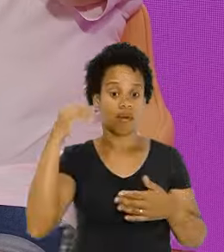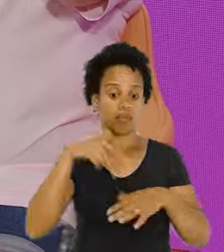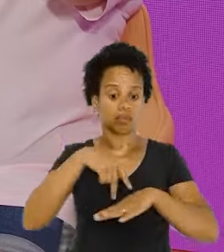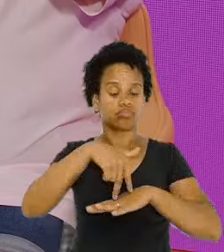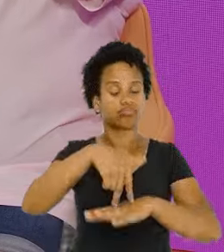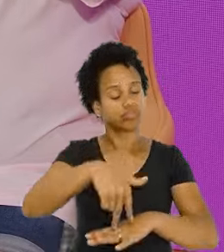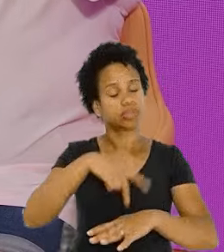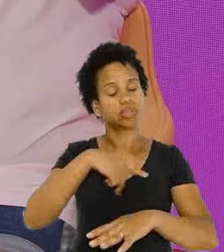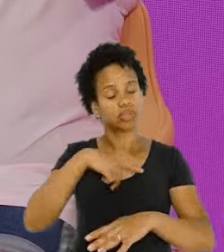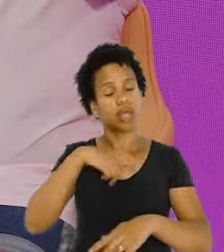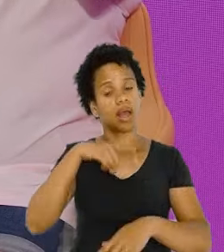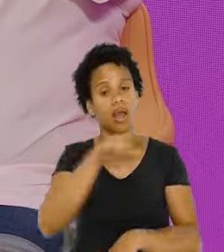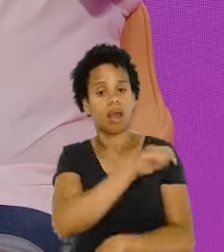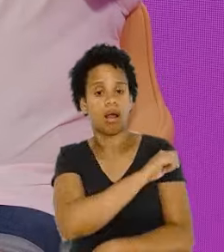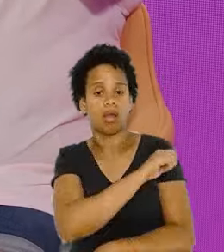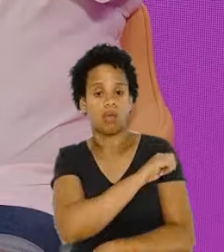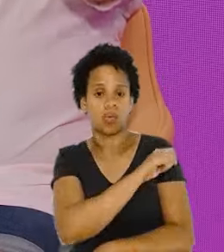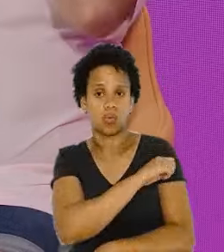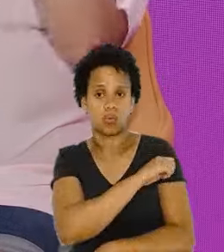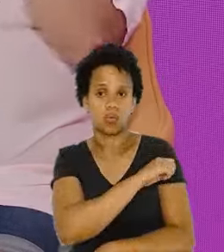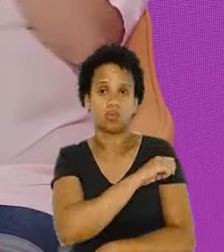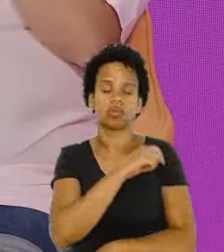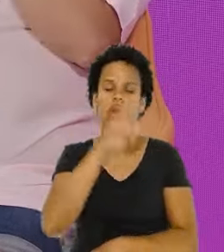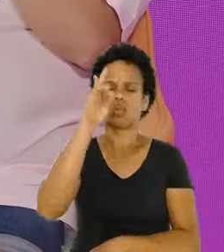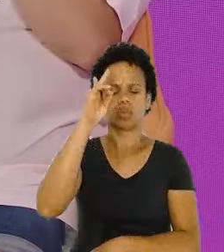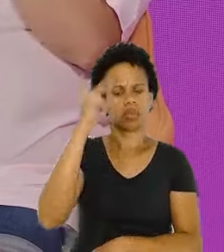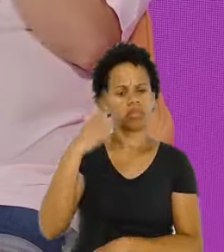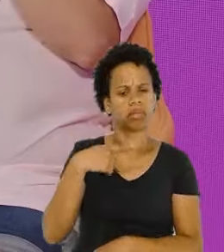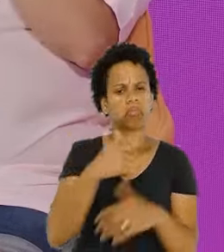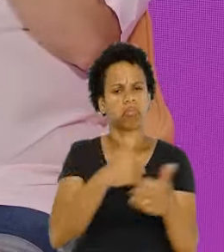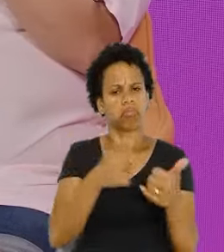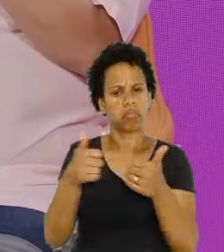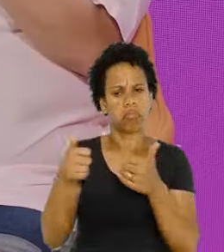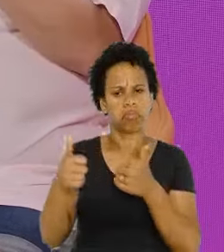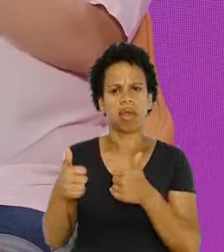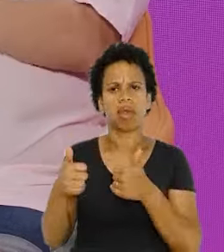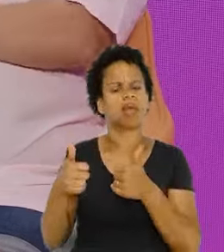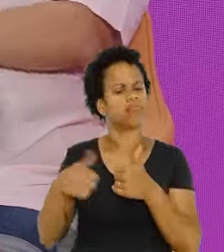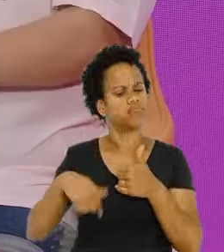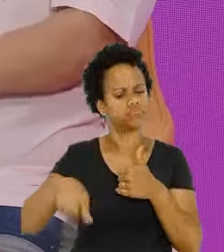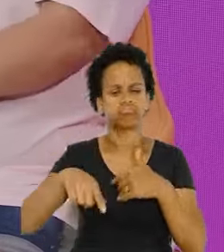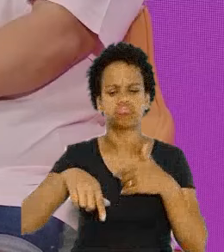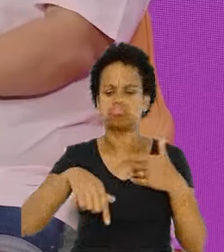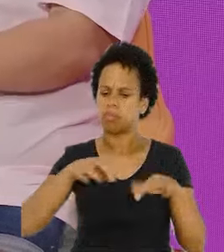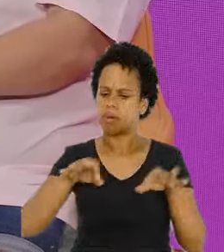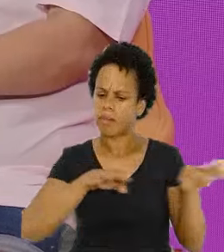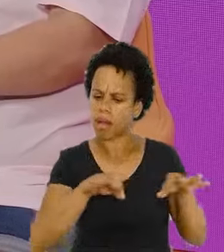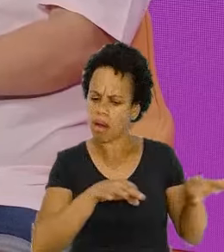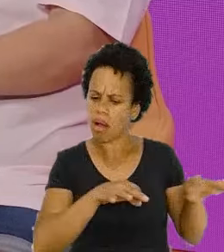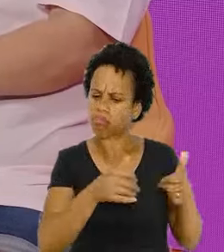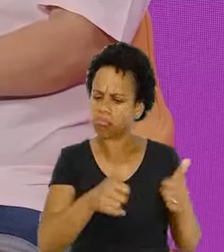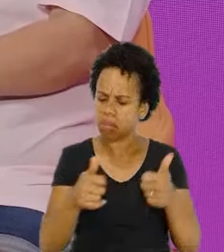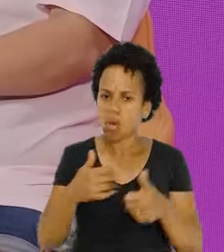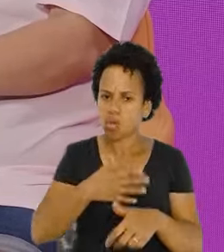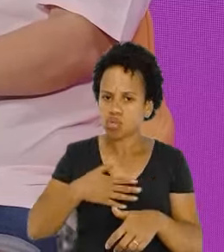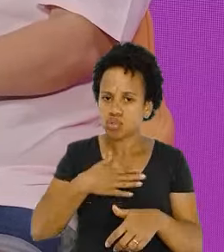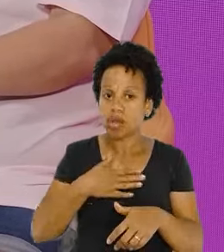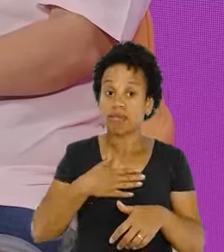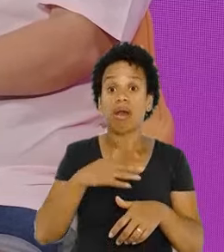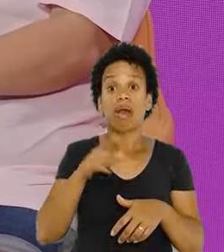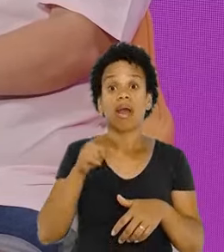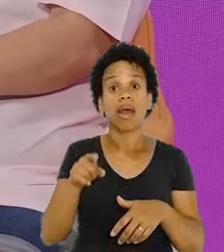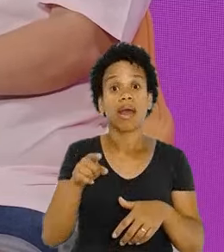e como ela era uma aluna que tinha muita autonomia que colocava a mão na massa realmente ela acabava